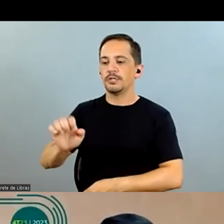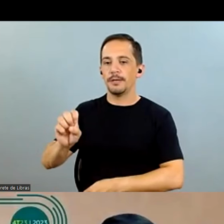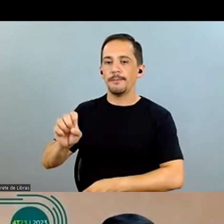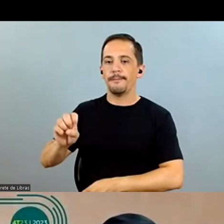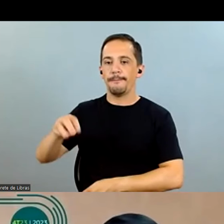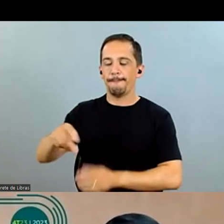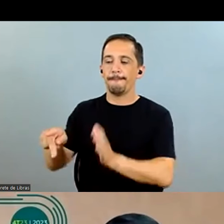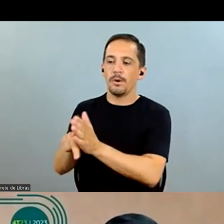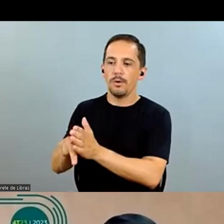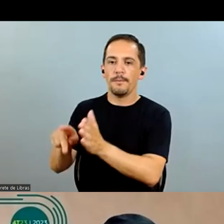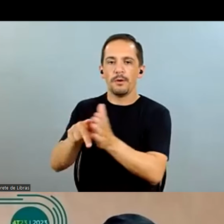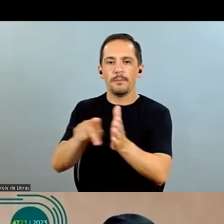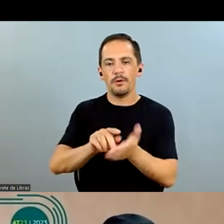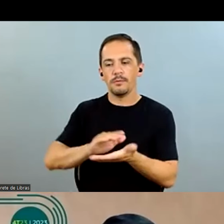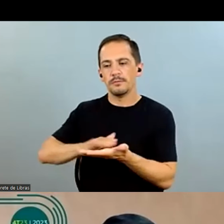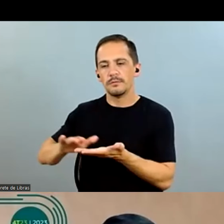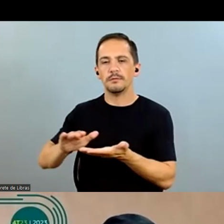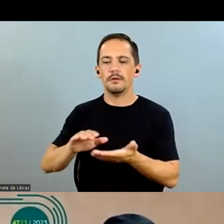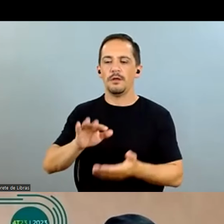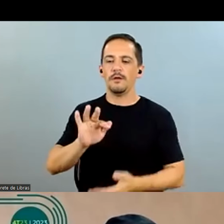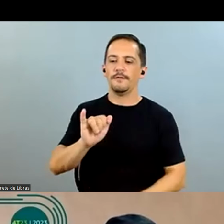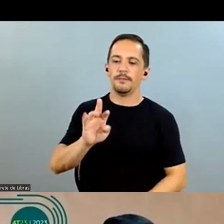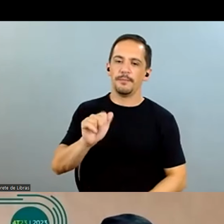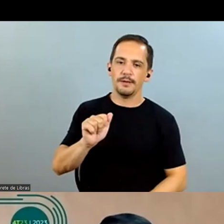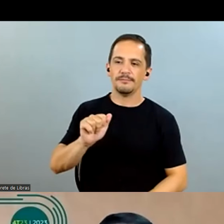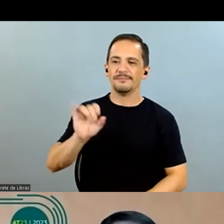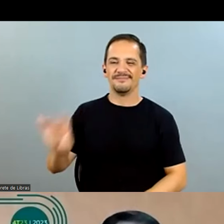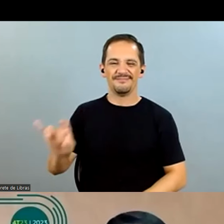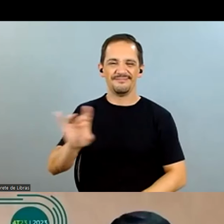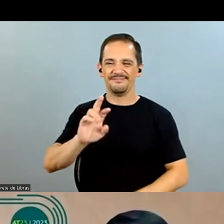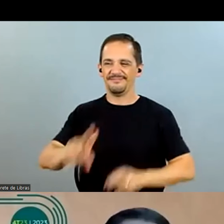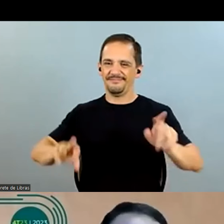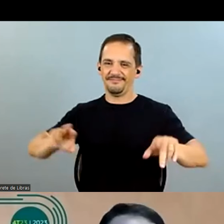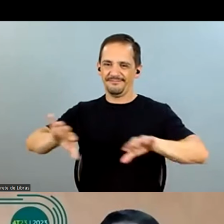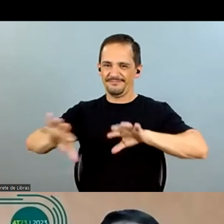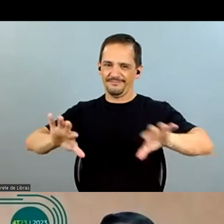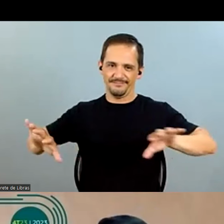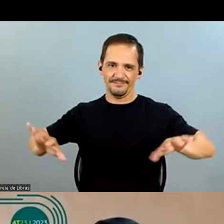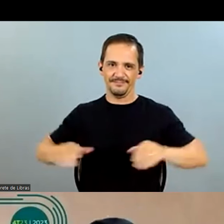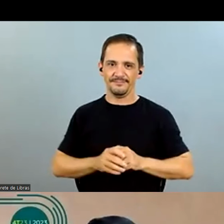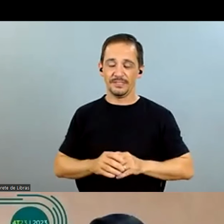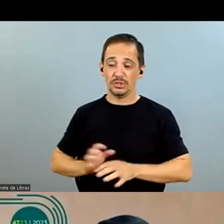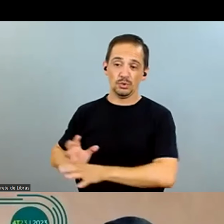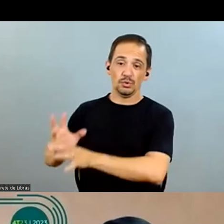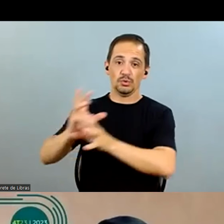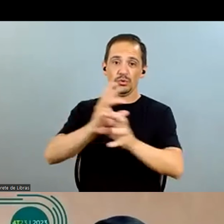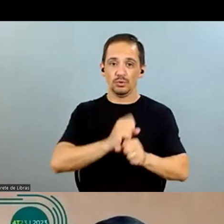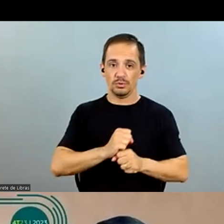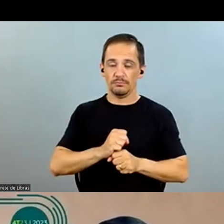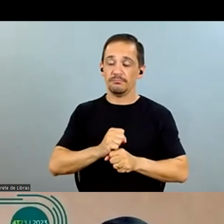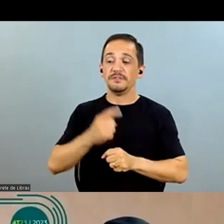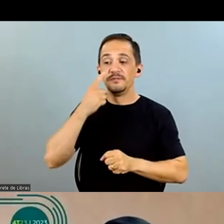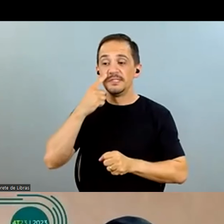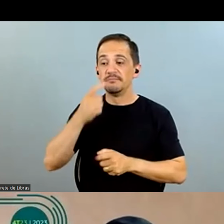uma margem bem maior então isso depende a margem eh eh final da empresa depende do mix de negócios né mas